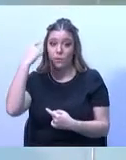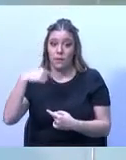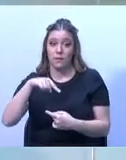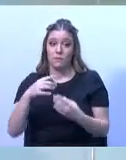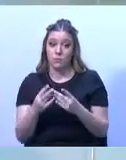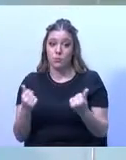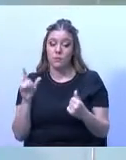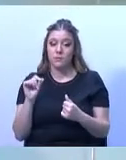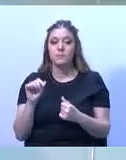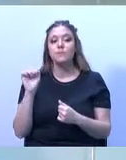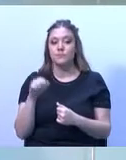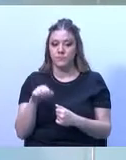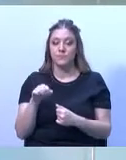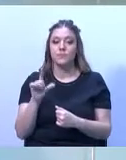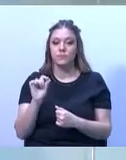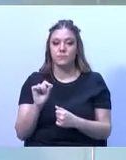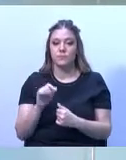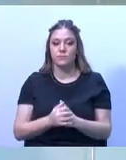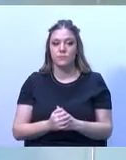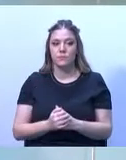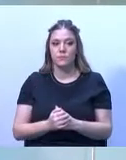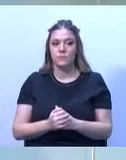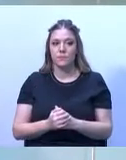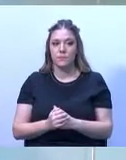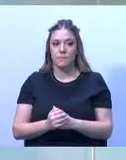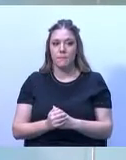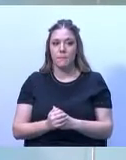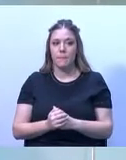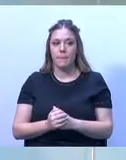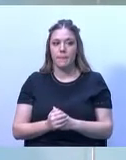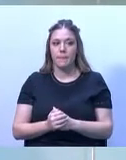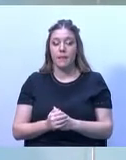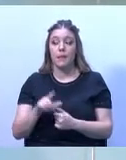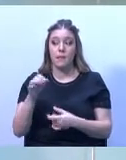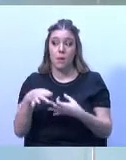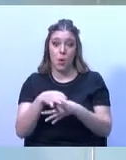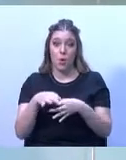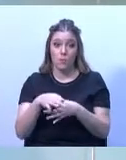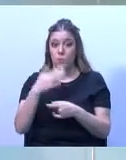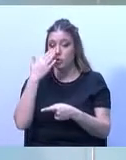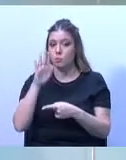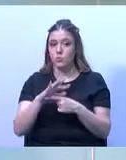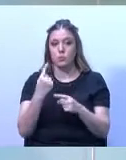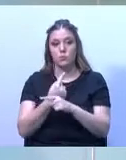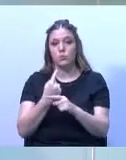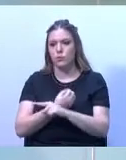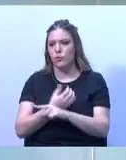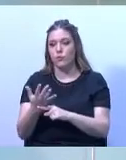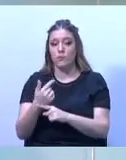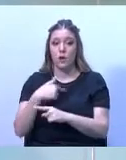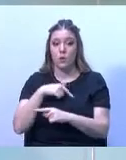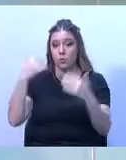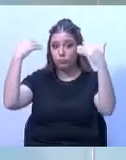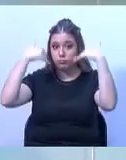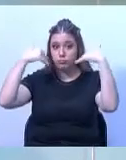a solução também. Também. Há um conjunto grande, até hormonal, por exemplo, Sim. de fatores que fazem com que nós transpiremos